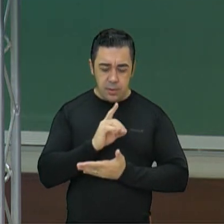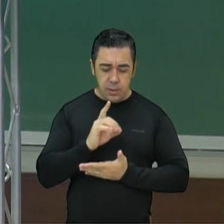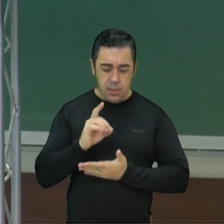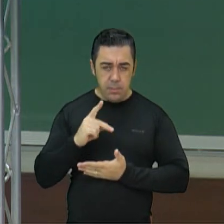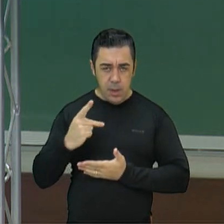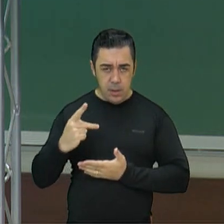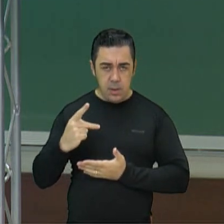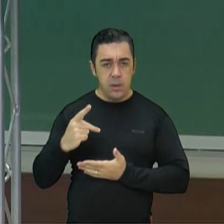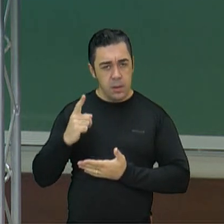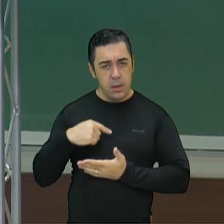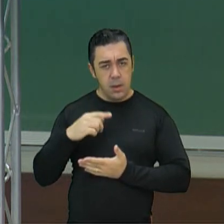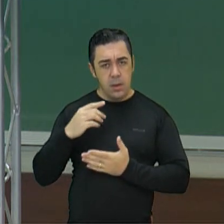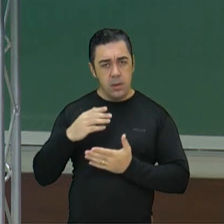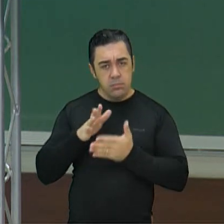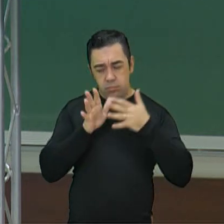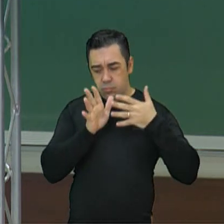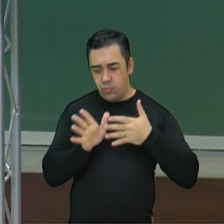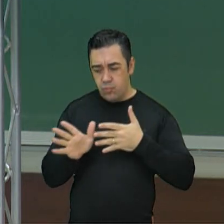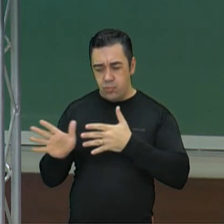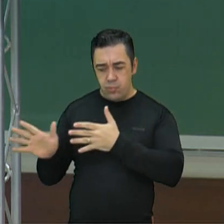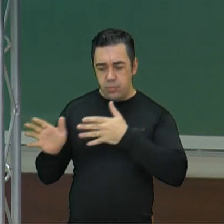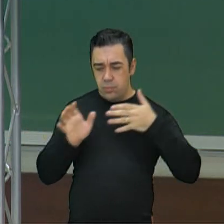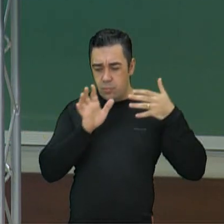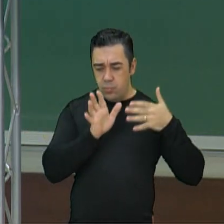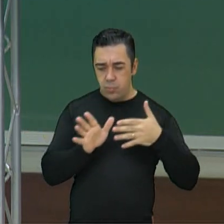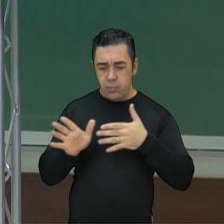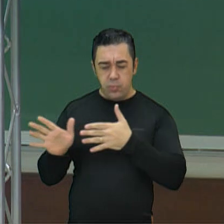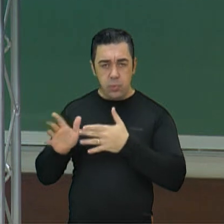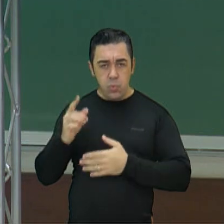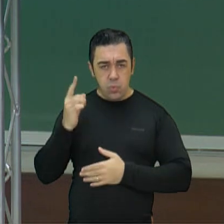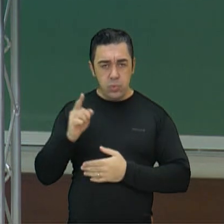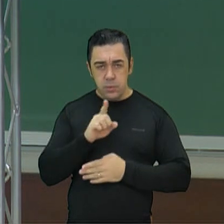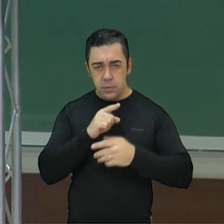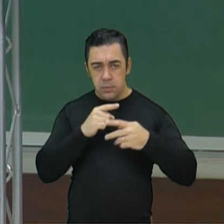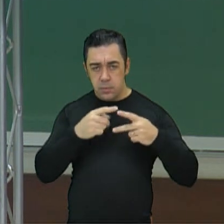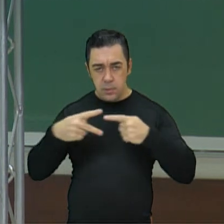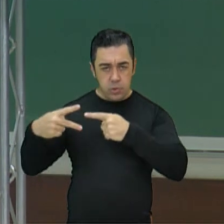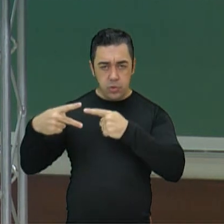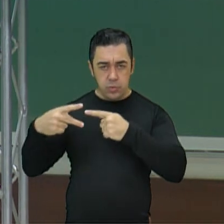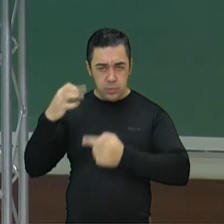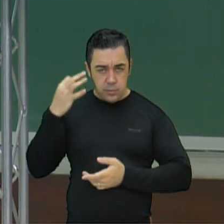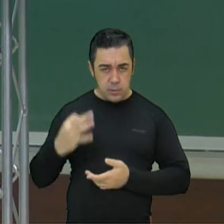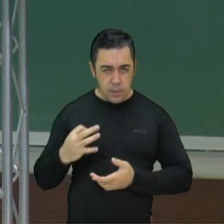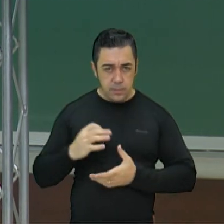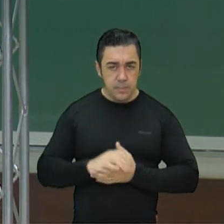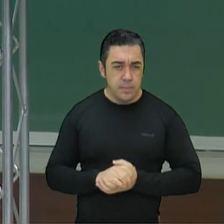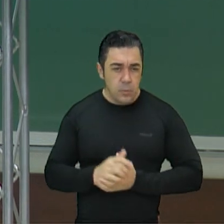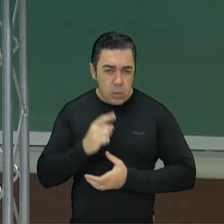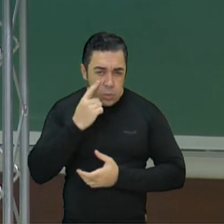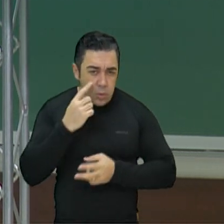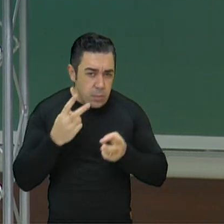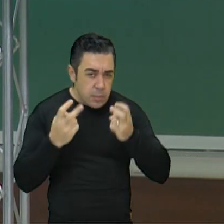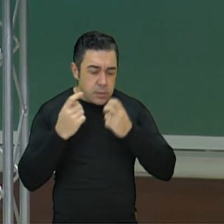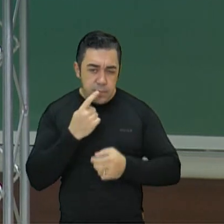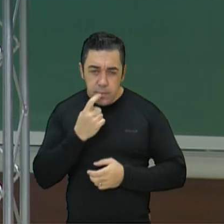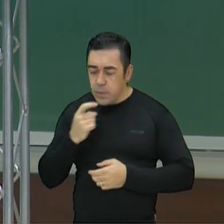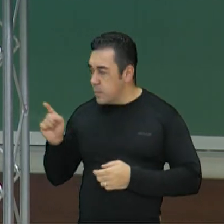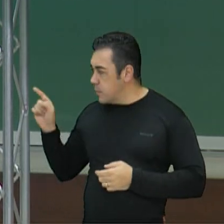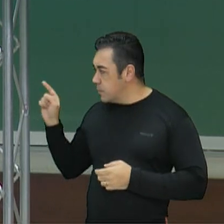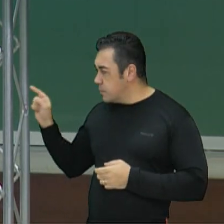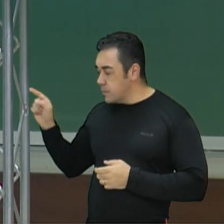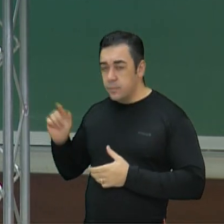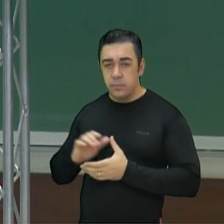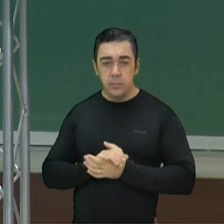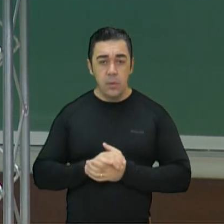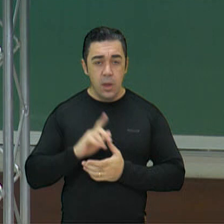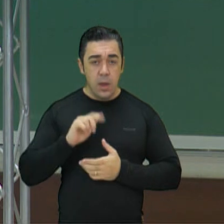tensão, os elétrons se movimentam ordenadamente. Então, aqui, ó, só uma observação em vermelho aqui. O